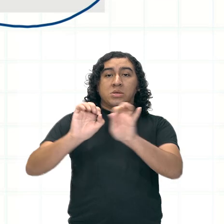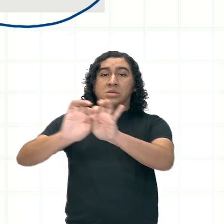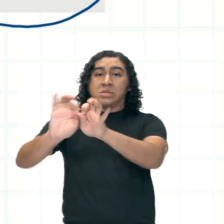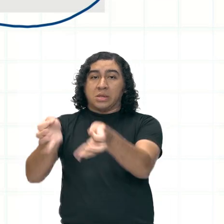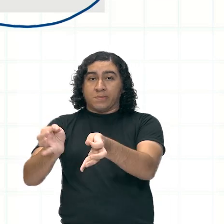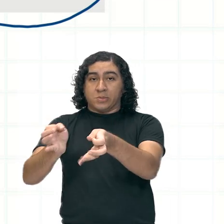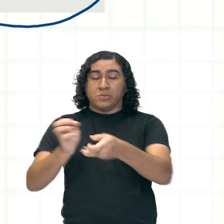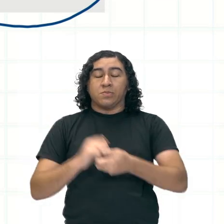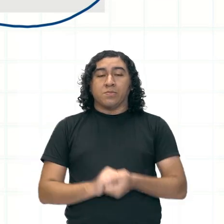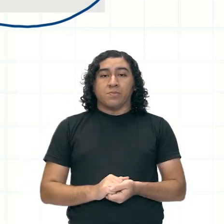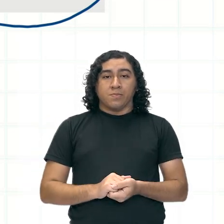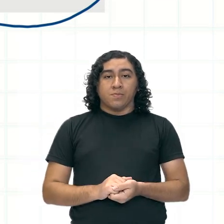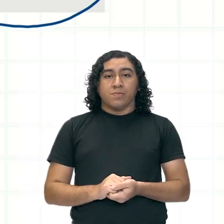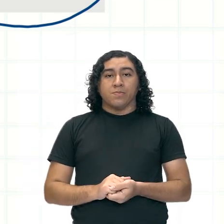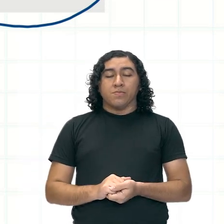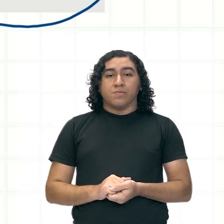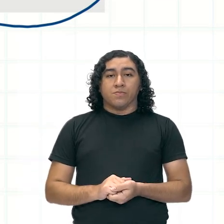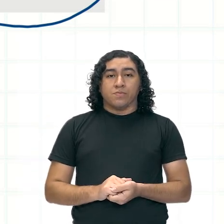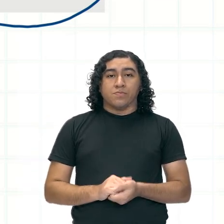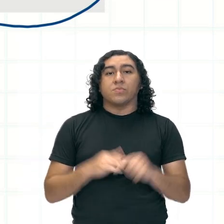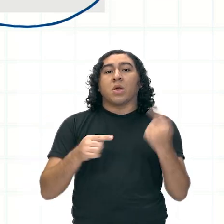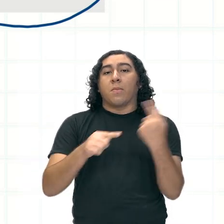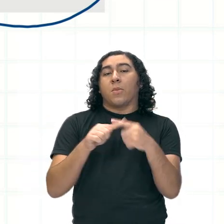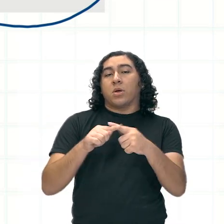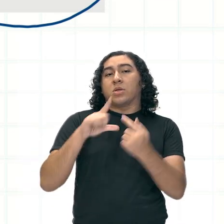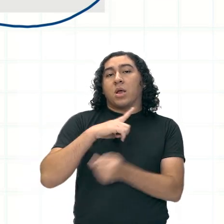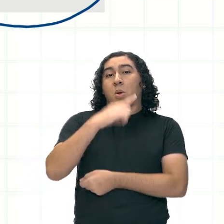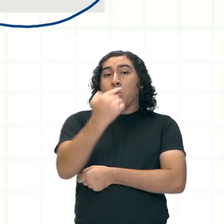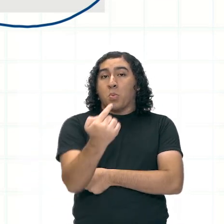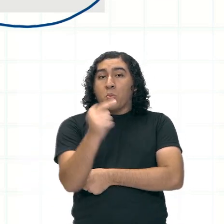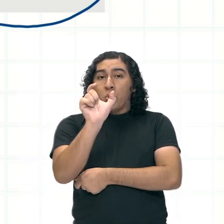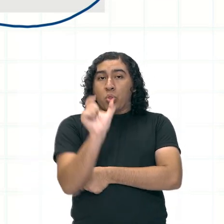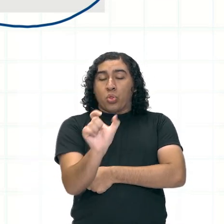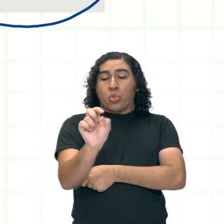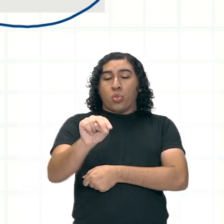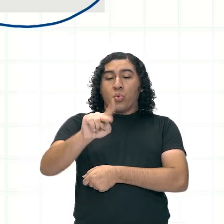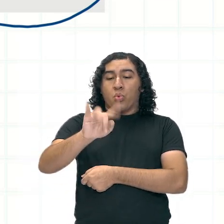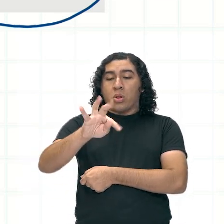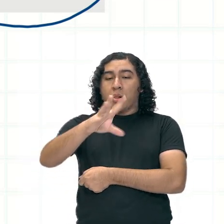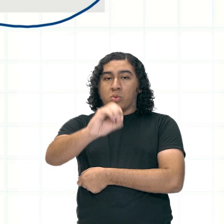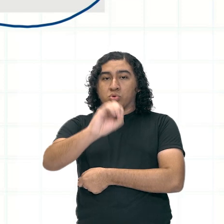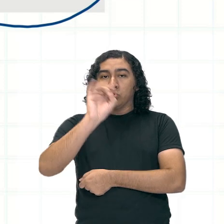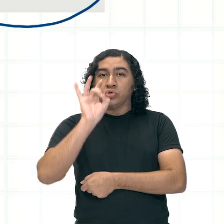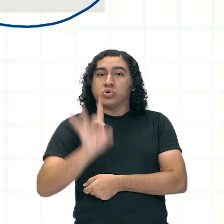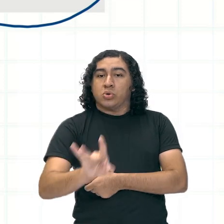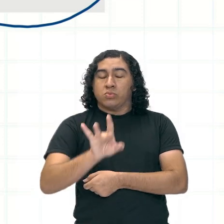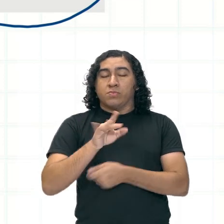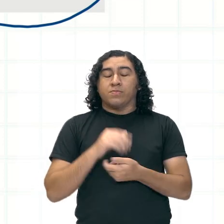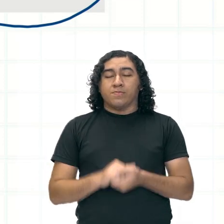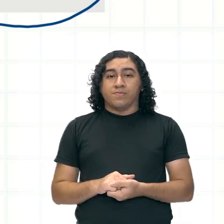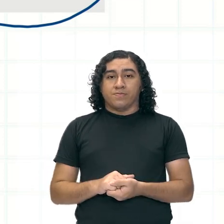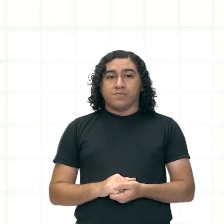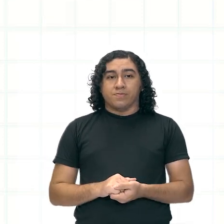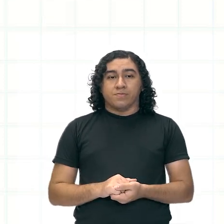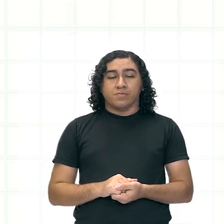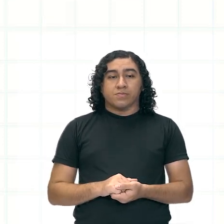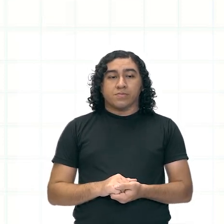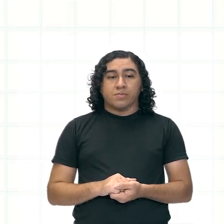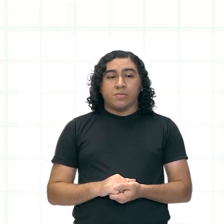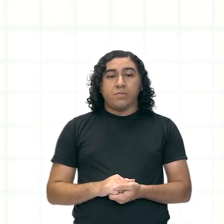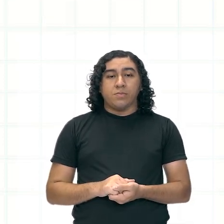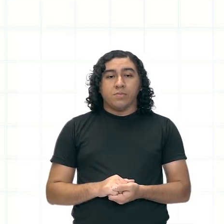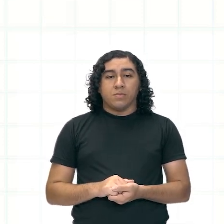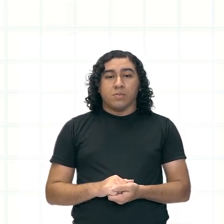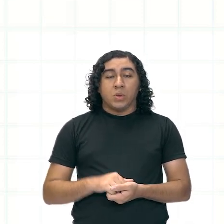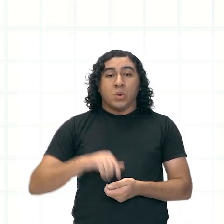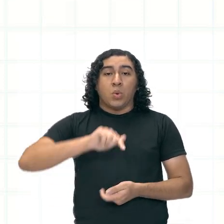simples. Por que sujeito simples? Porque possui apenas um núcleo, ok? Vamos seguir?